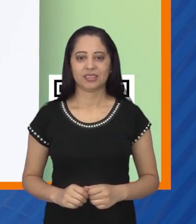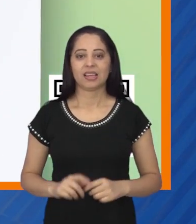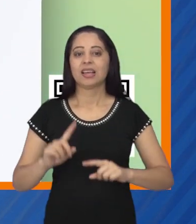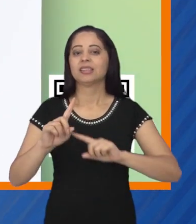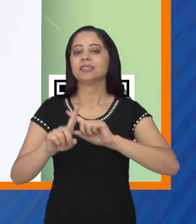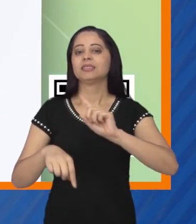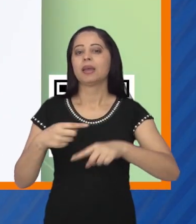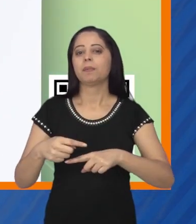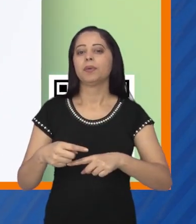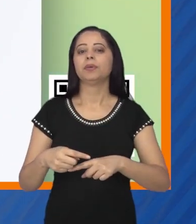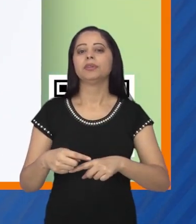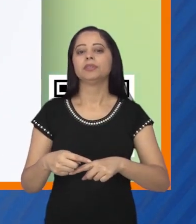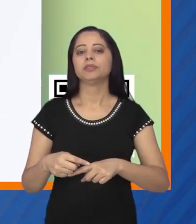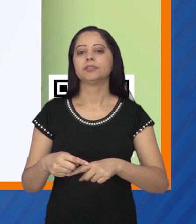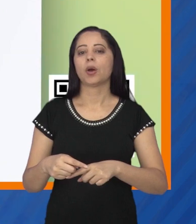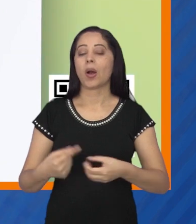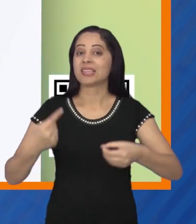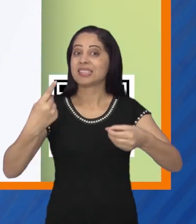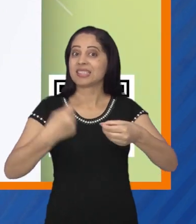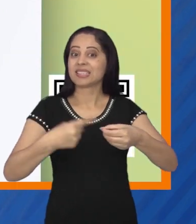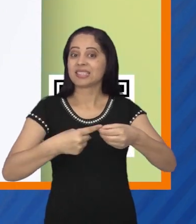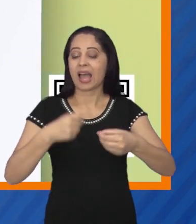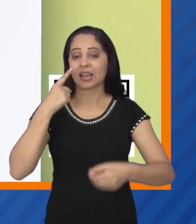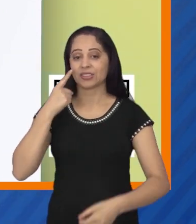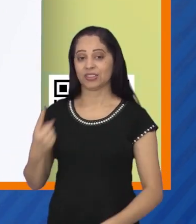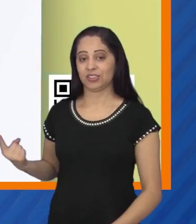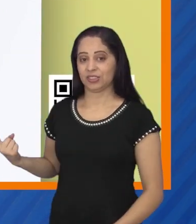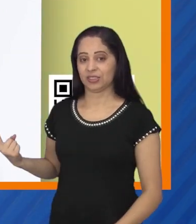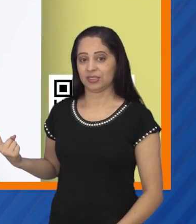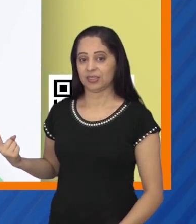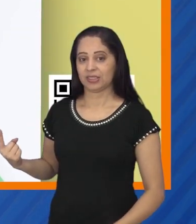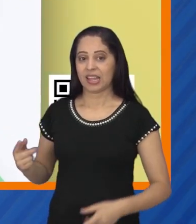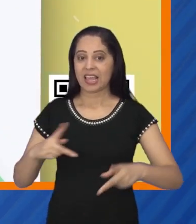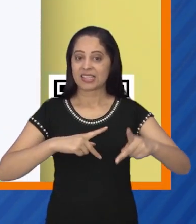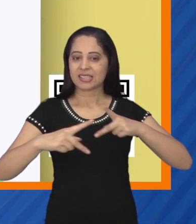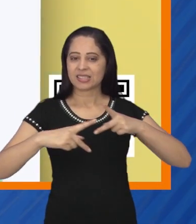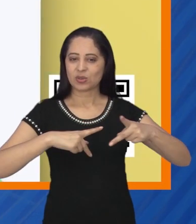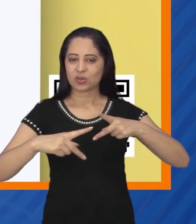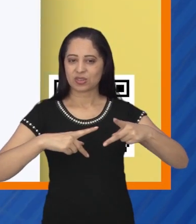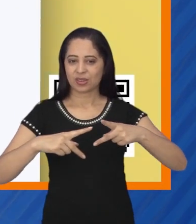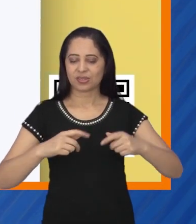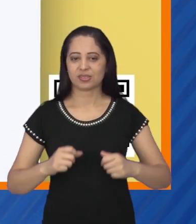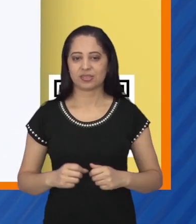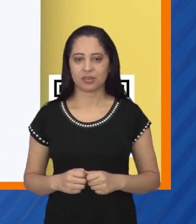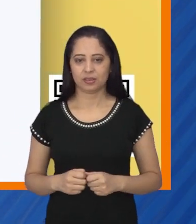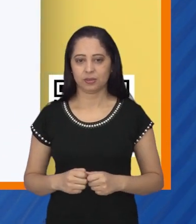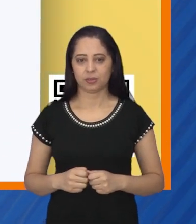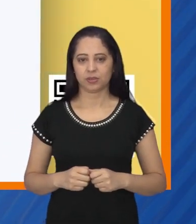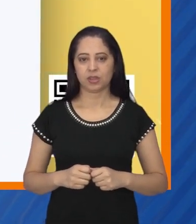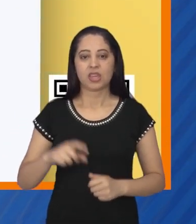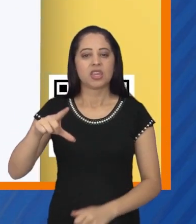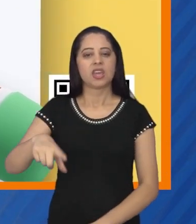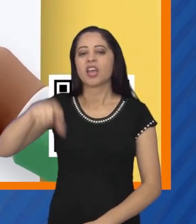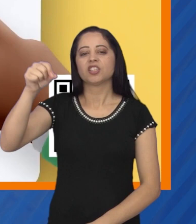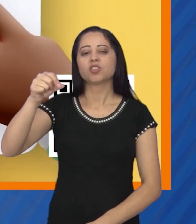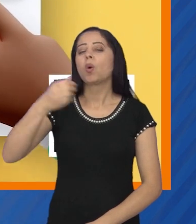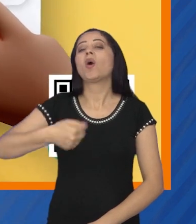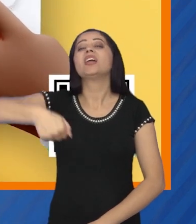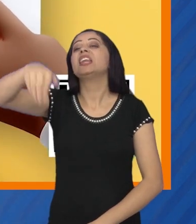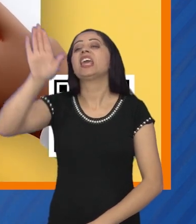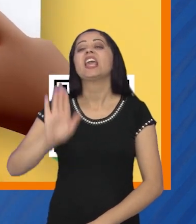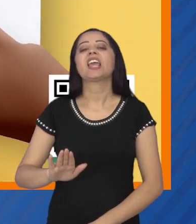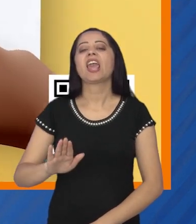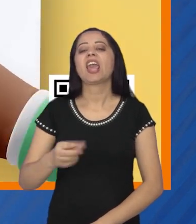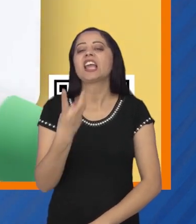declaração. Depois, marque a opção Municipal e, para terminar, São José dos Campos. Aí é só escolher quem